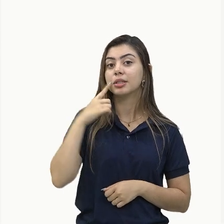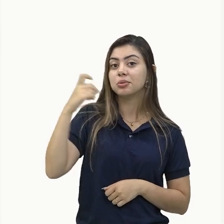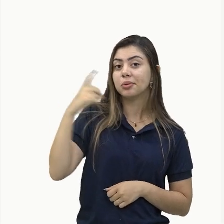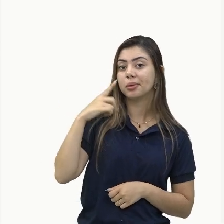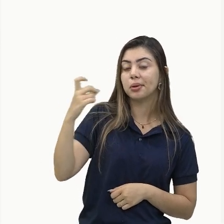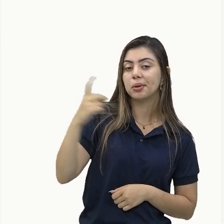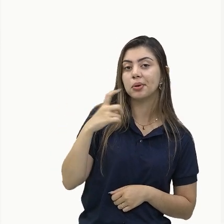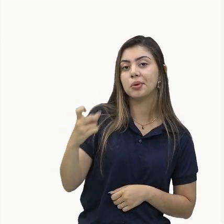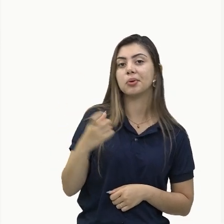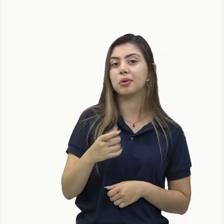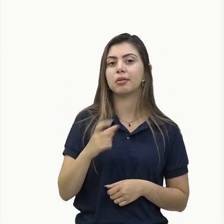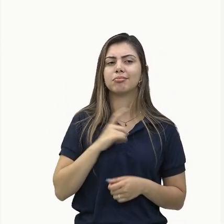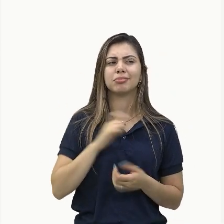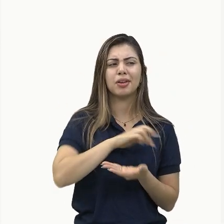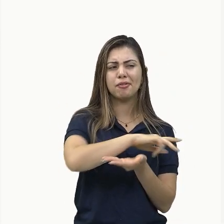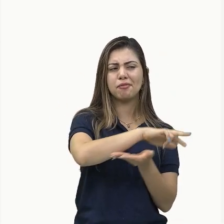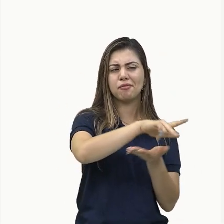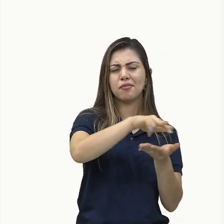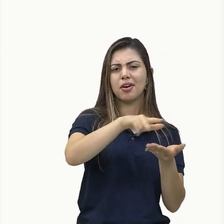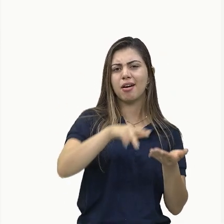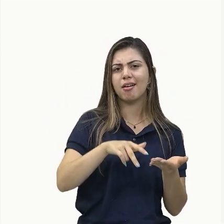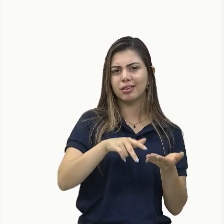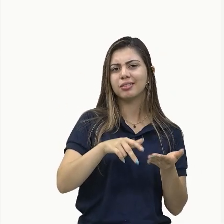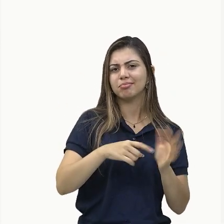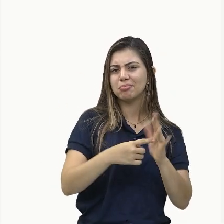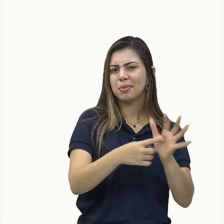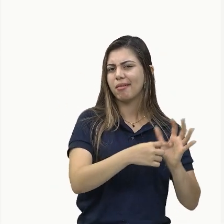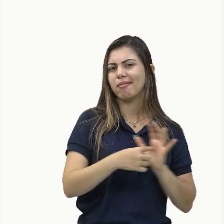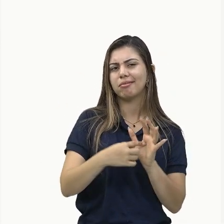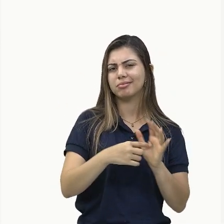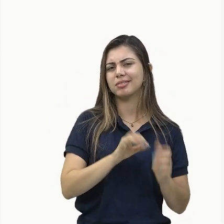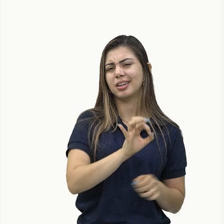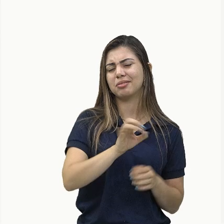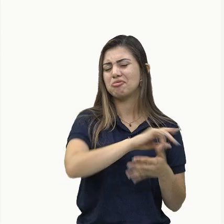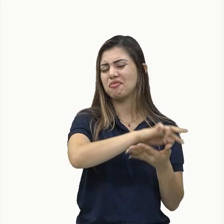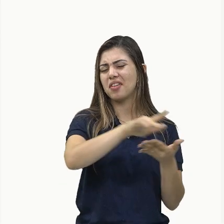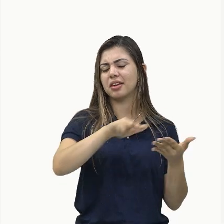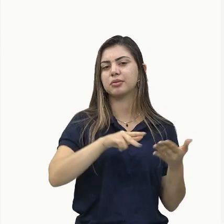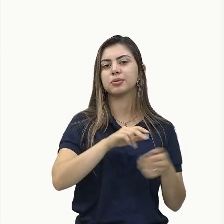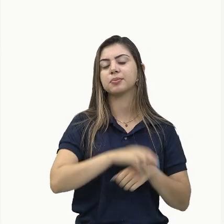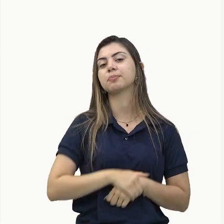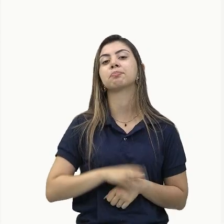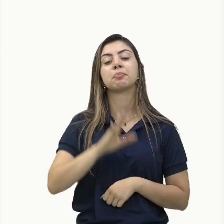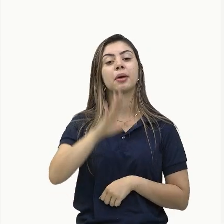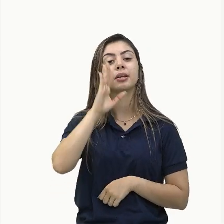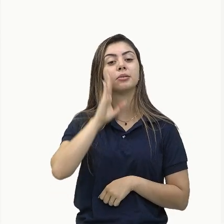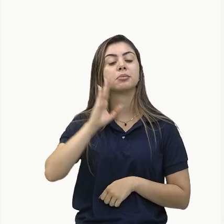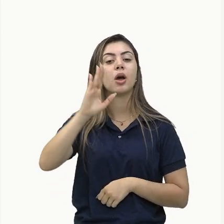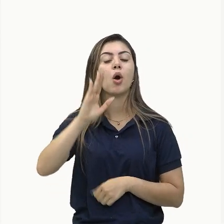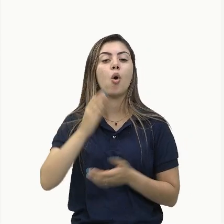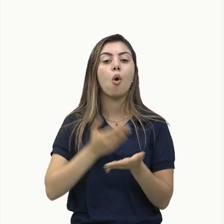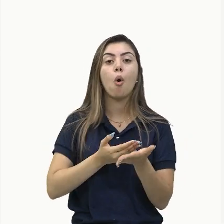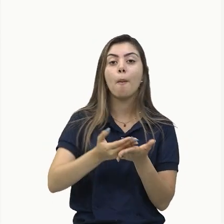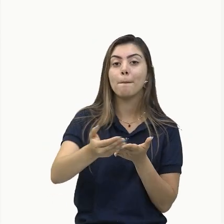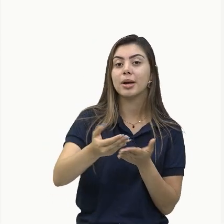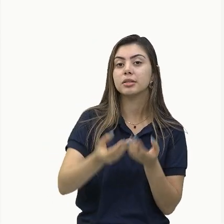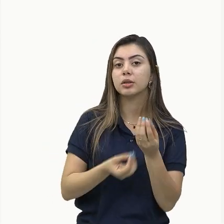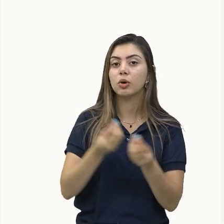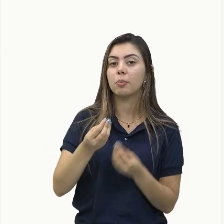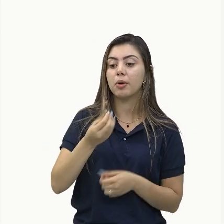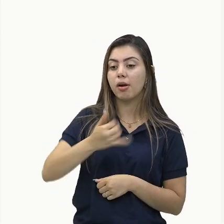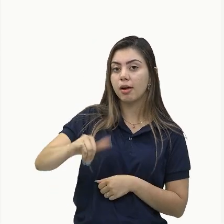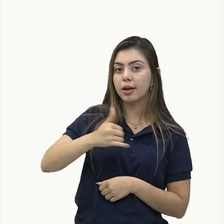é a cinética, é a mecânica, enfim. Principalmente ela começa com energia